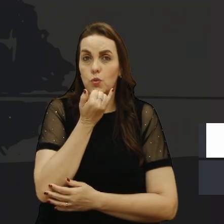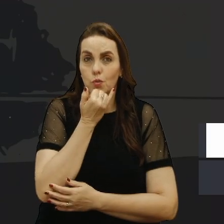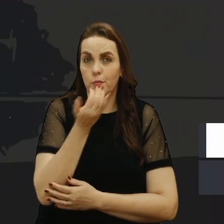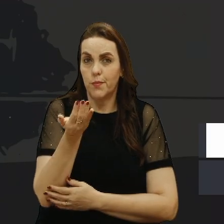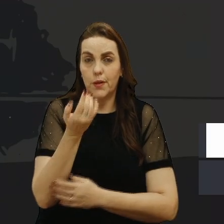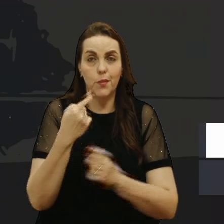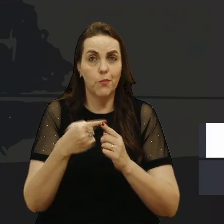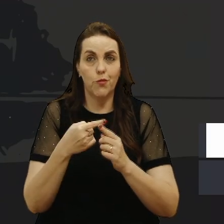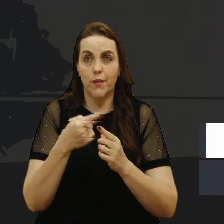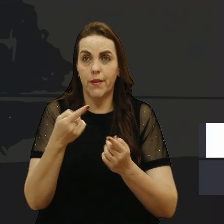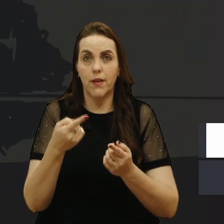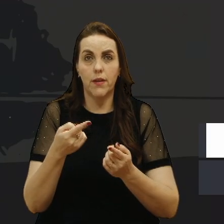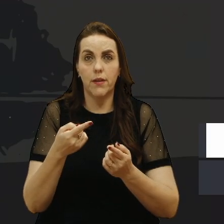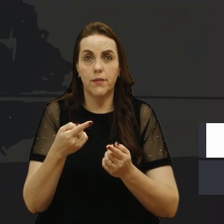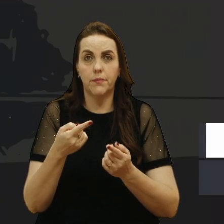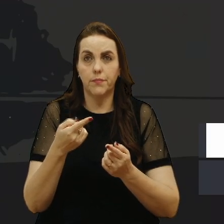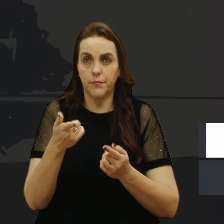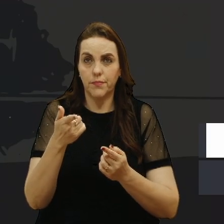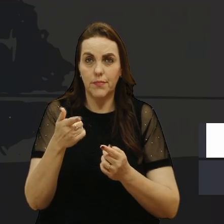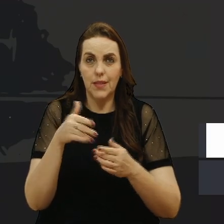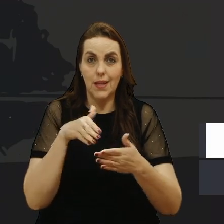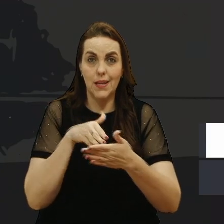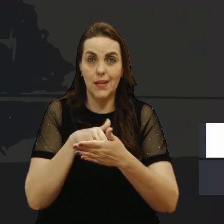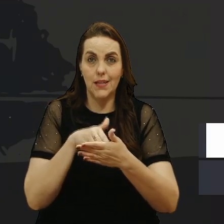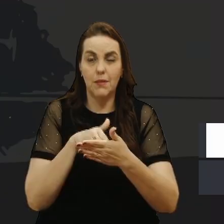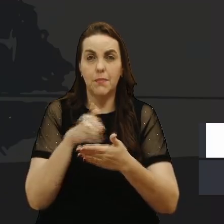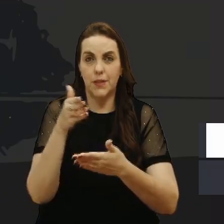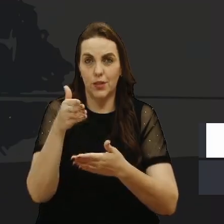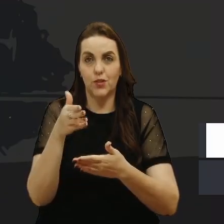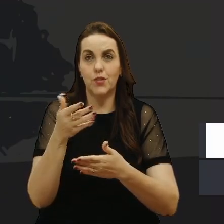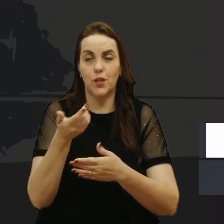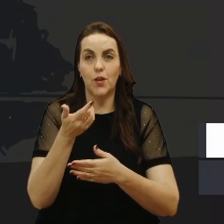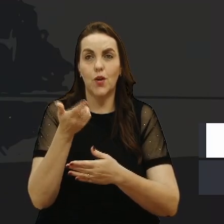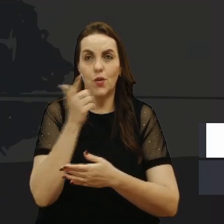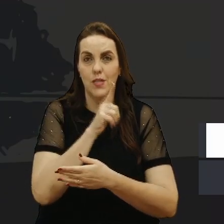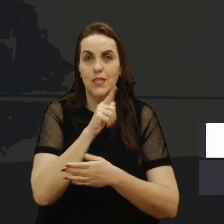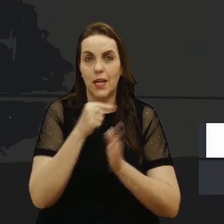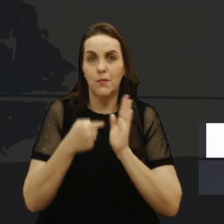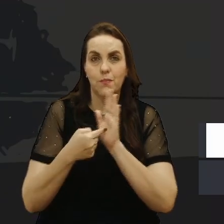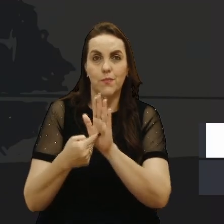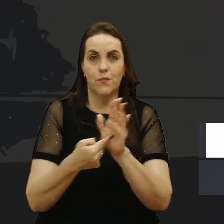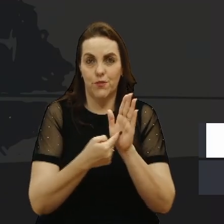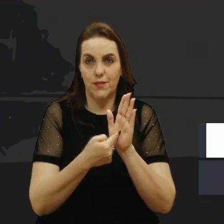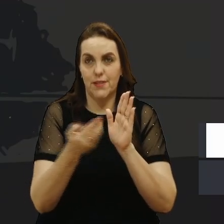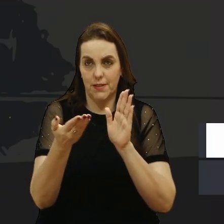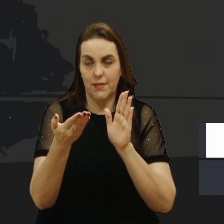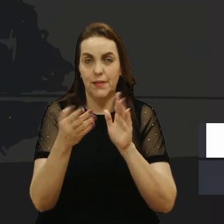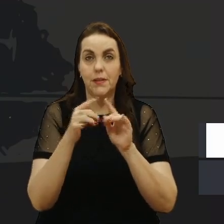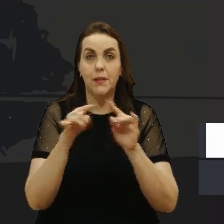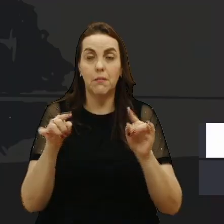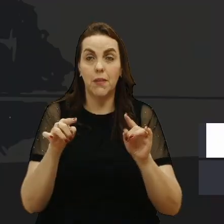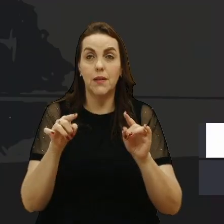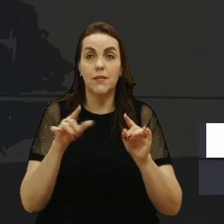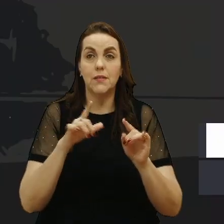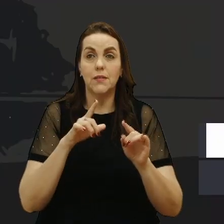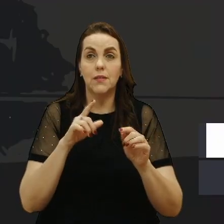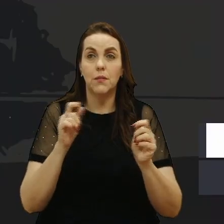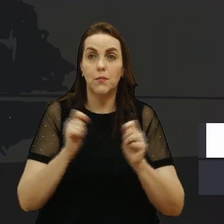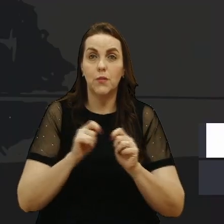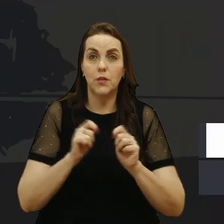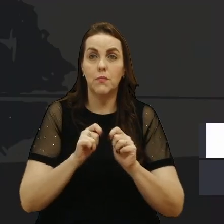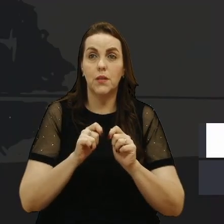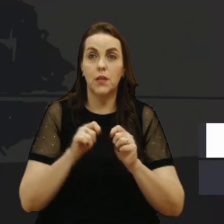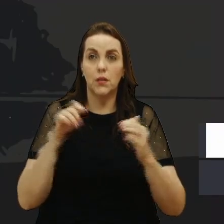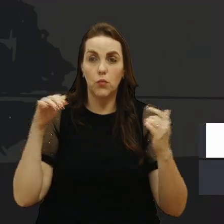não saiu... Aqui tem uma restrição aqui do que a gente consegue demonstrar. Mas aqui tem uma demonstração do fluxo